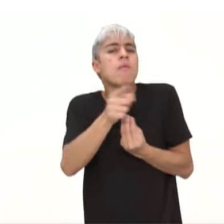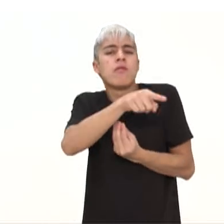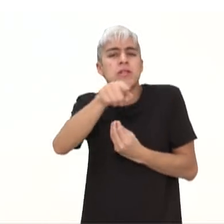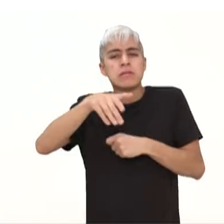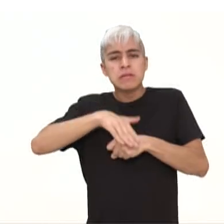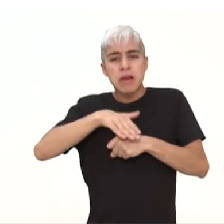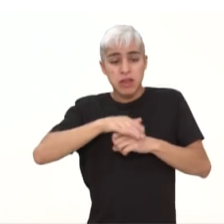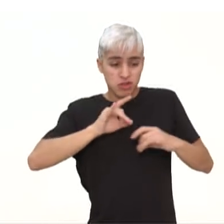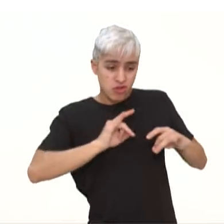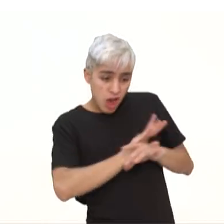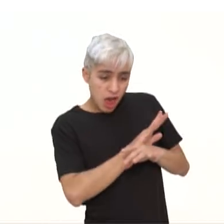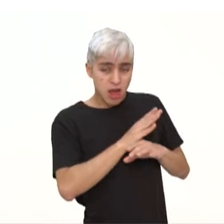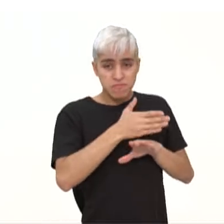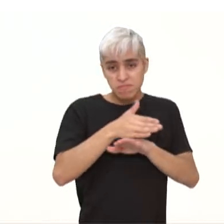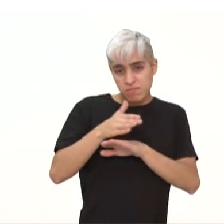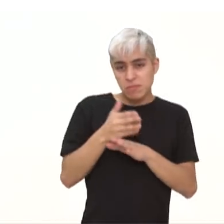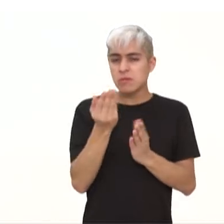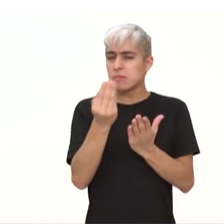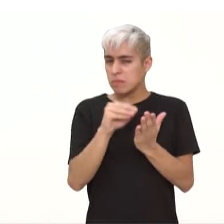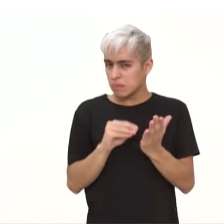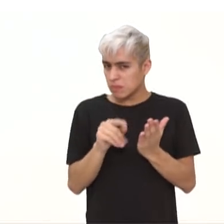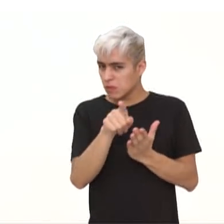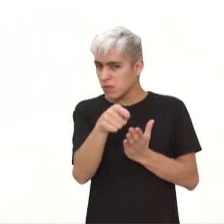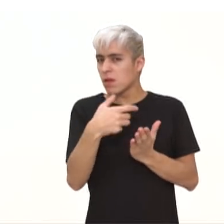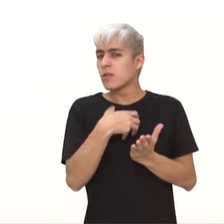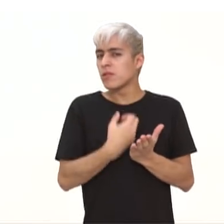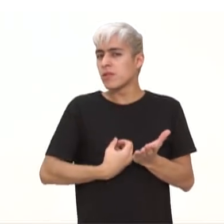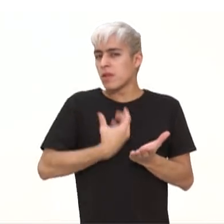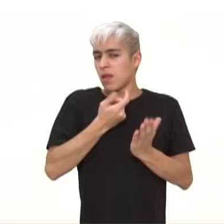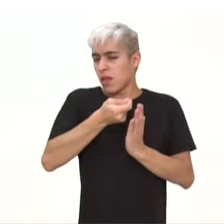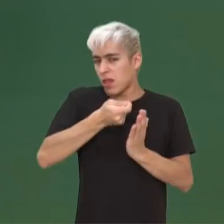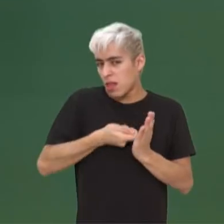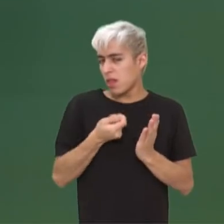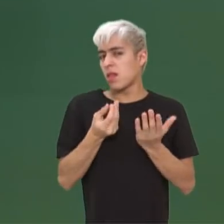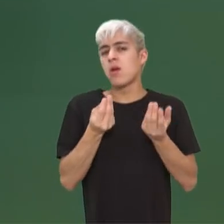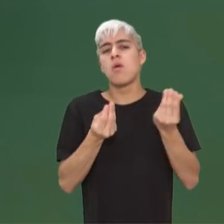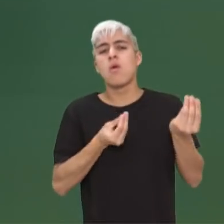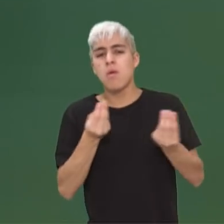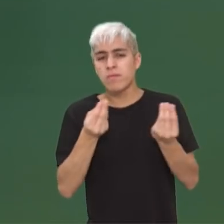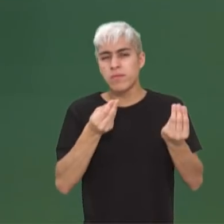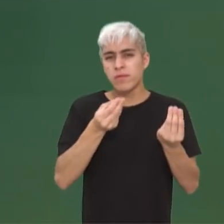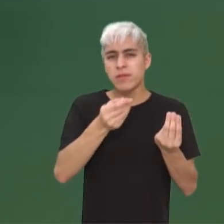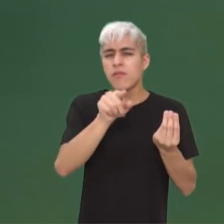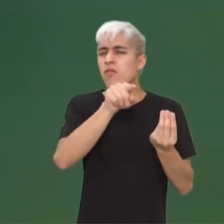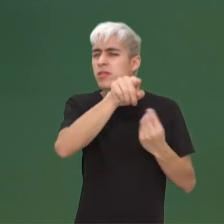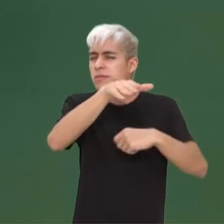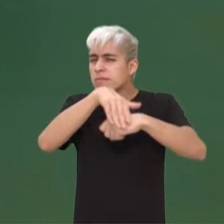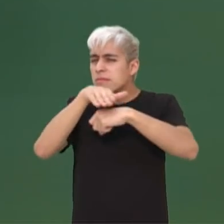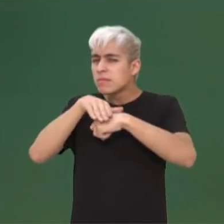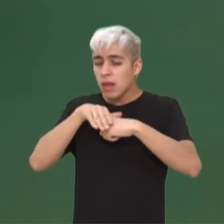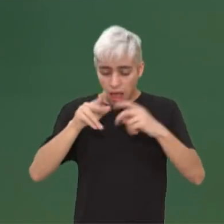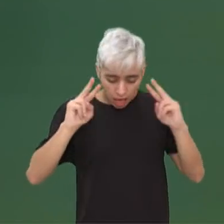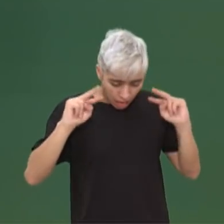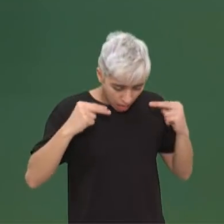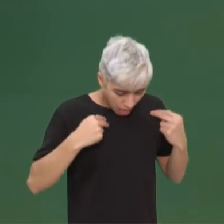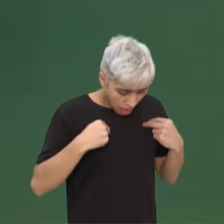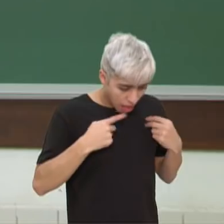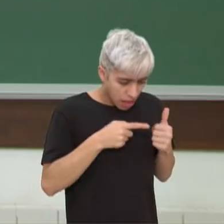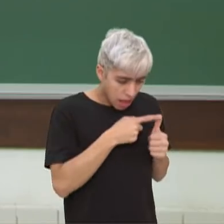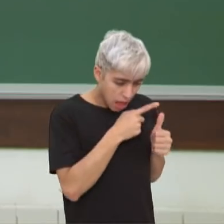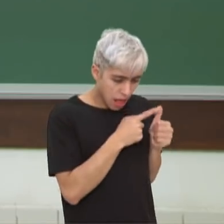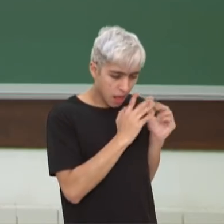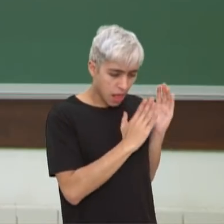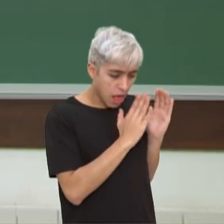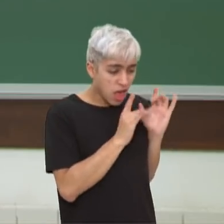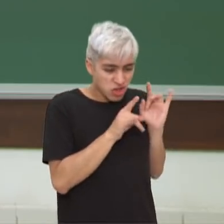esses alongamentos. E eu quero que você diga aí também, com as palavras de vocês, o que você consegue perceber no seu corpo antes e depois